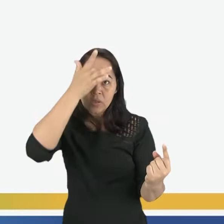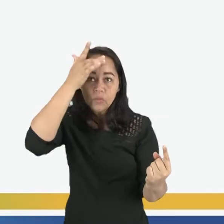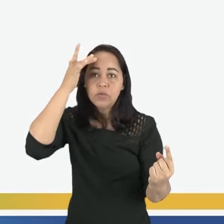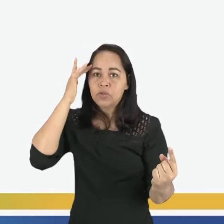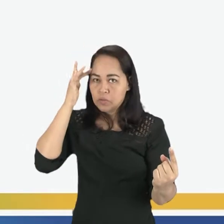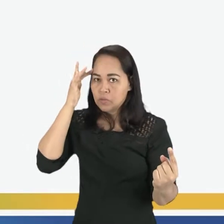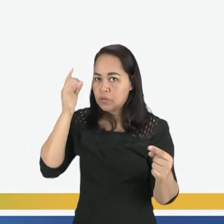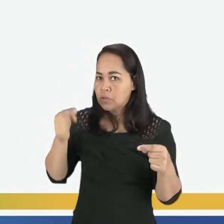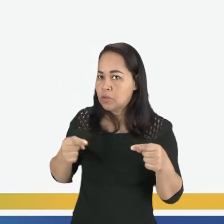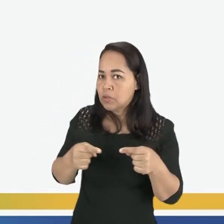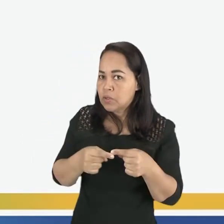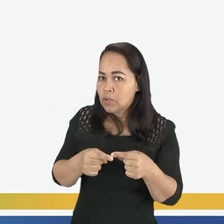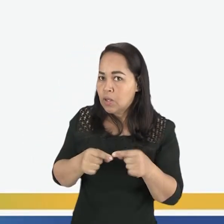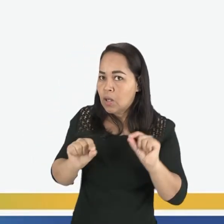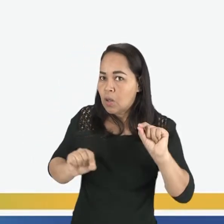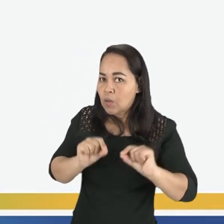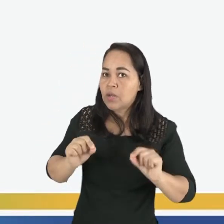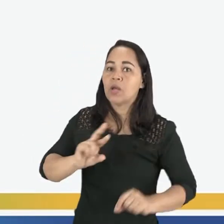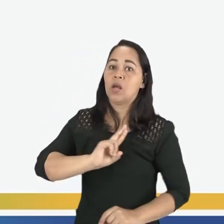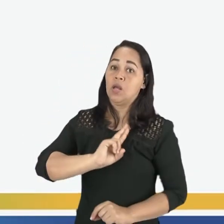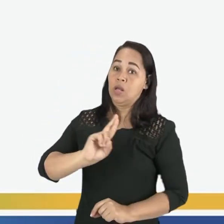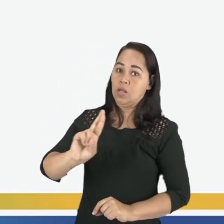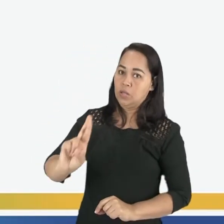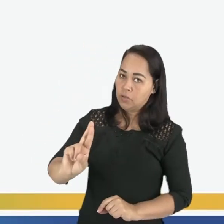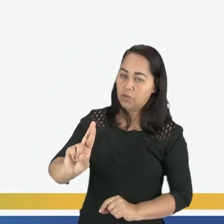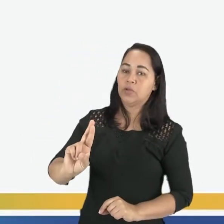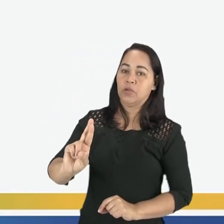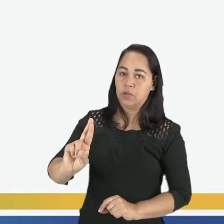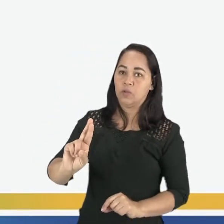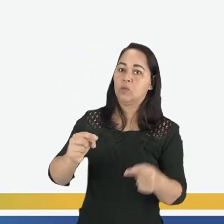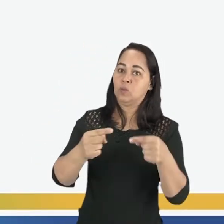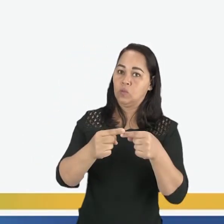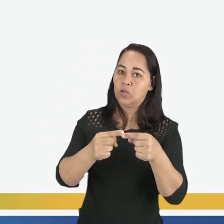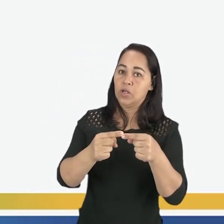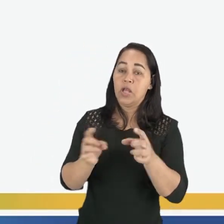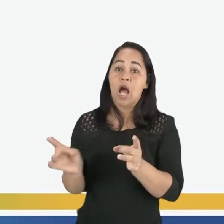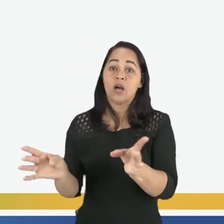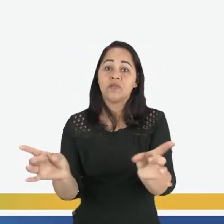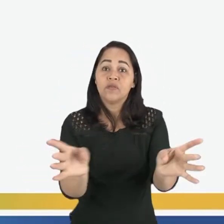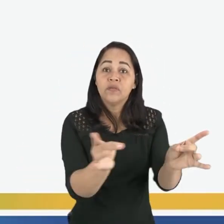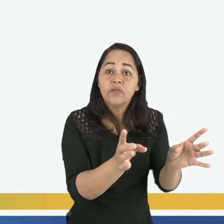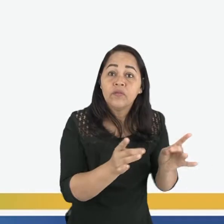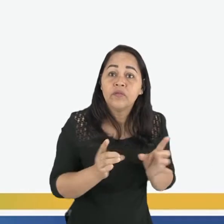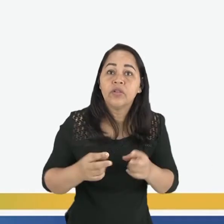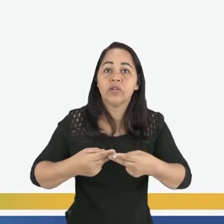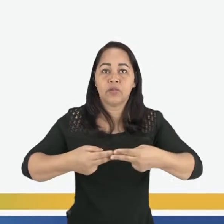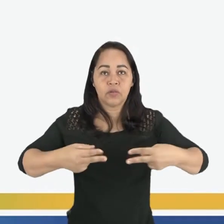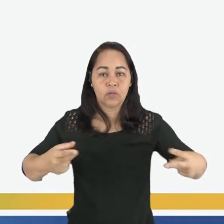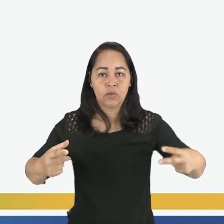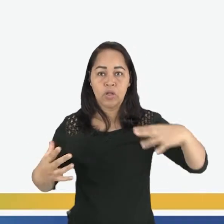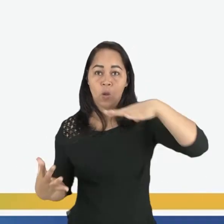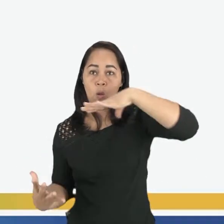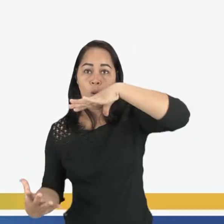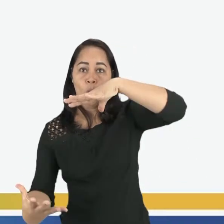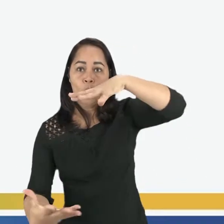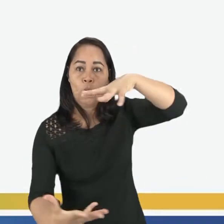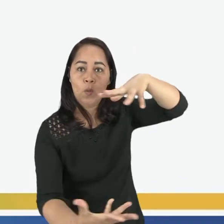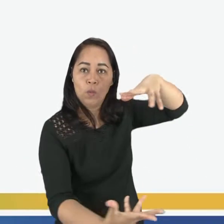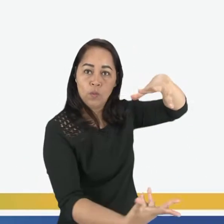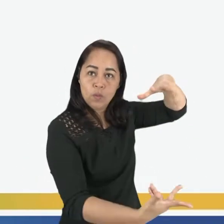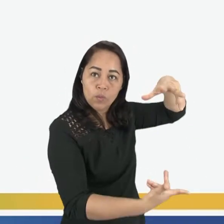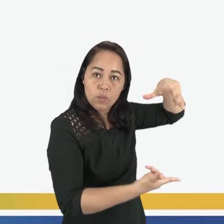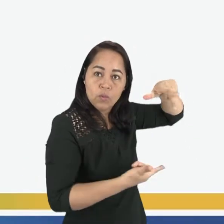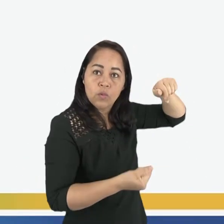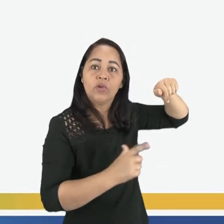por exemplo, às práticas religiosas e às atividades comerciais. A escrita foi criada de forma independente